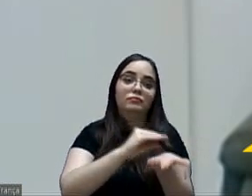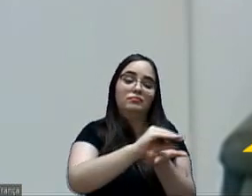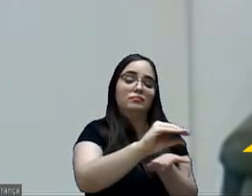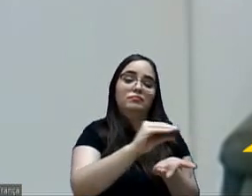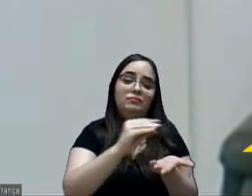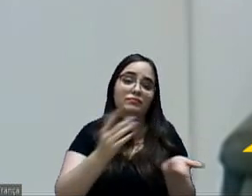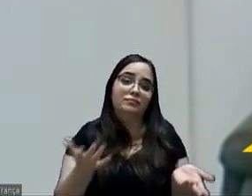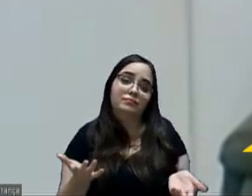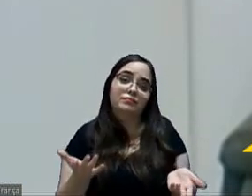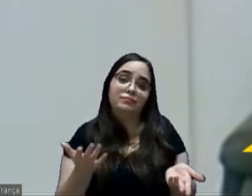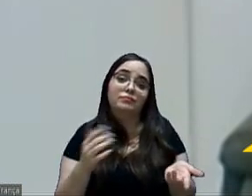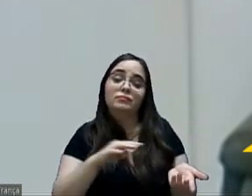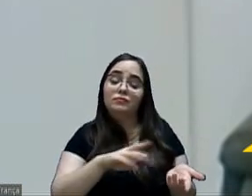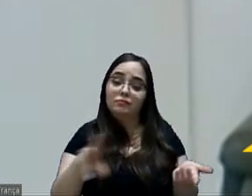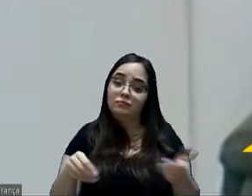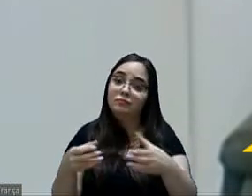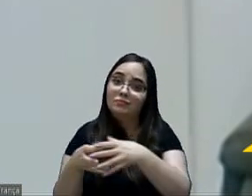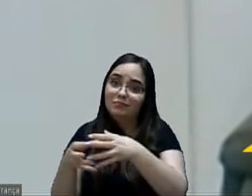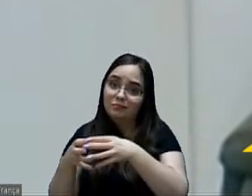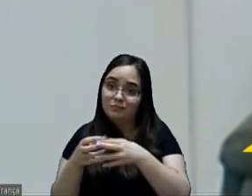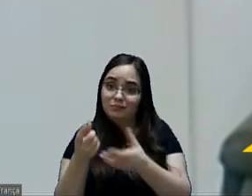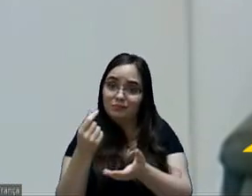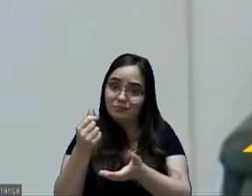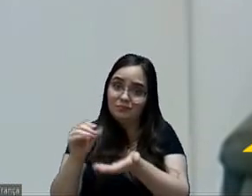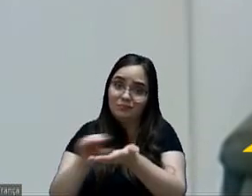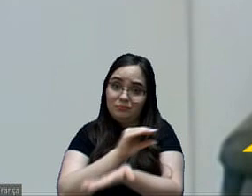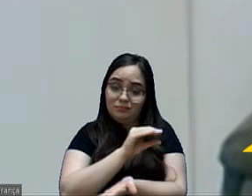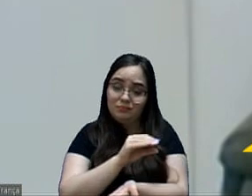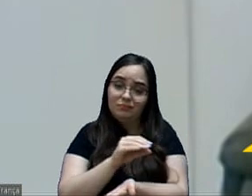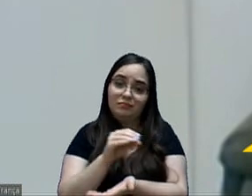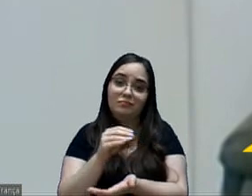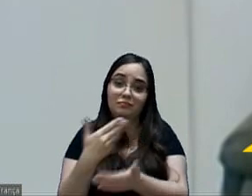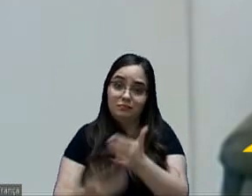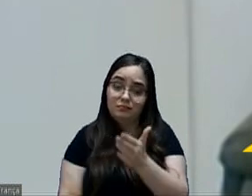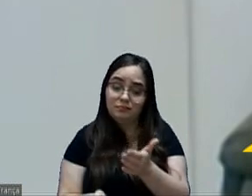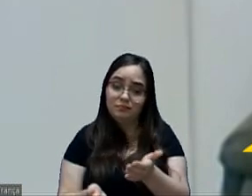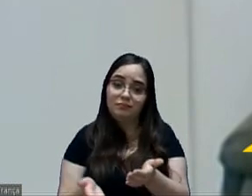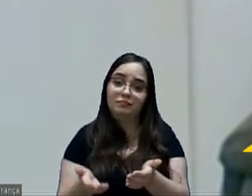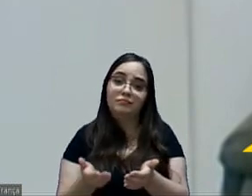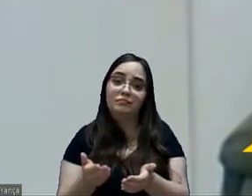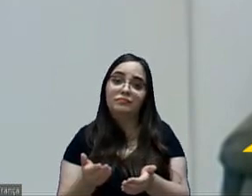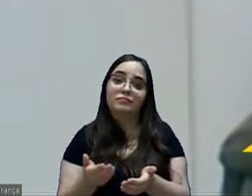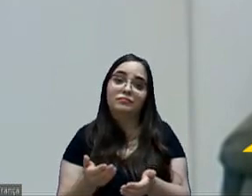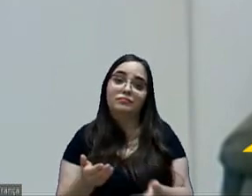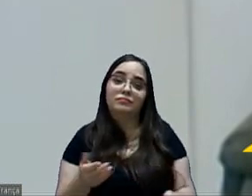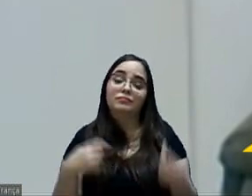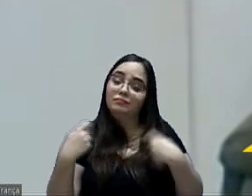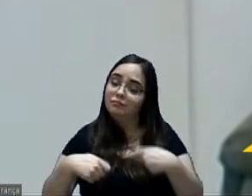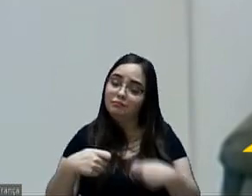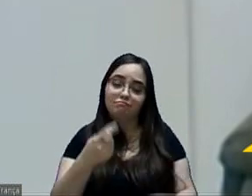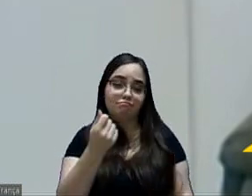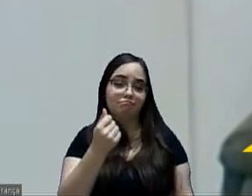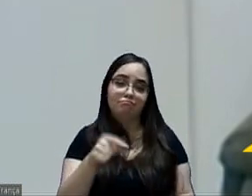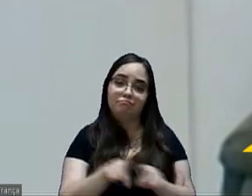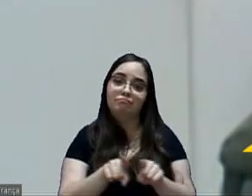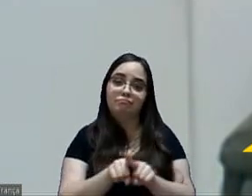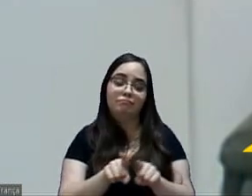Todas essas entidades possam, o GEPASS, quem diz que o GEPASS não precisa dessa